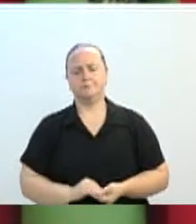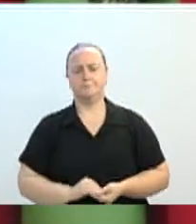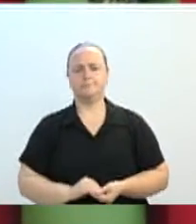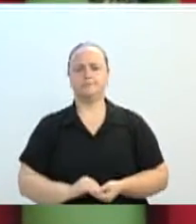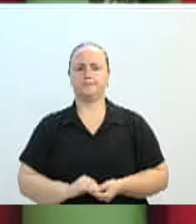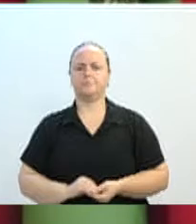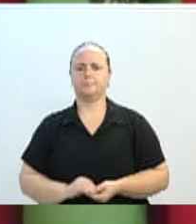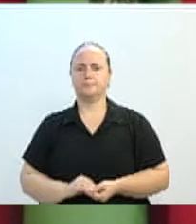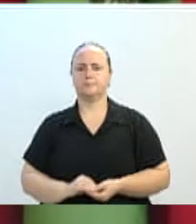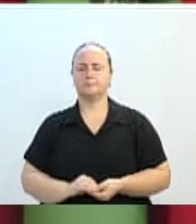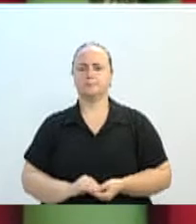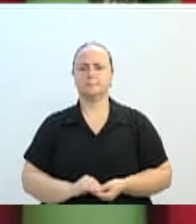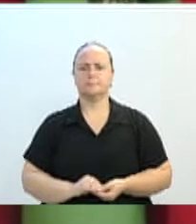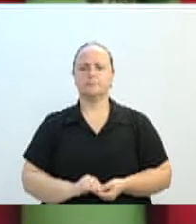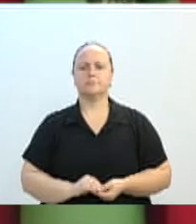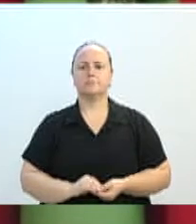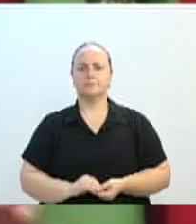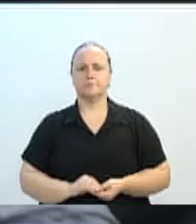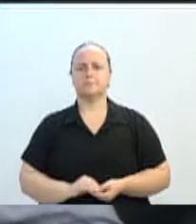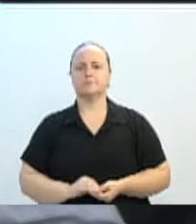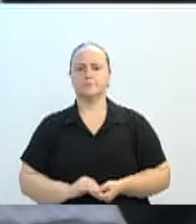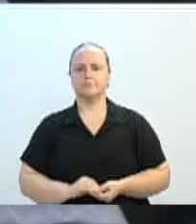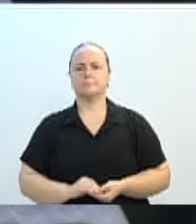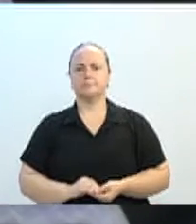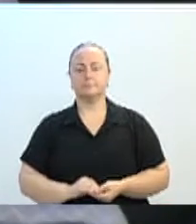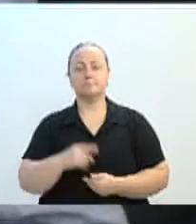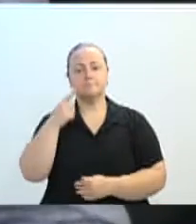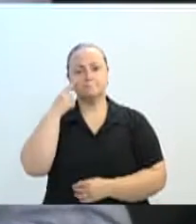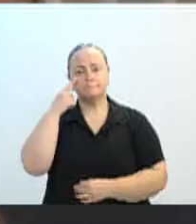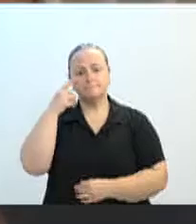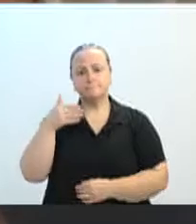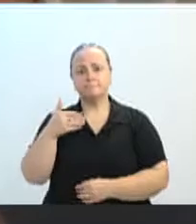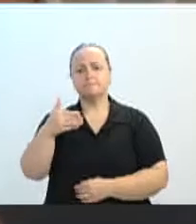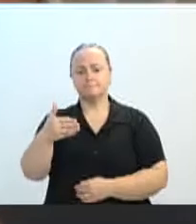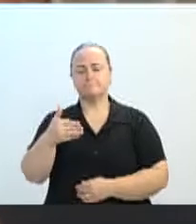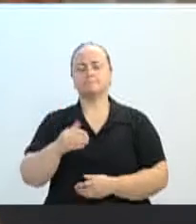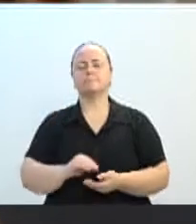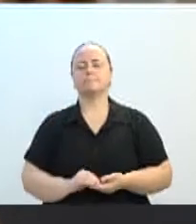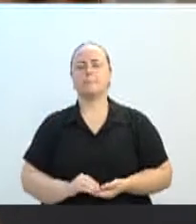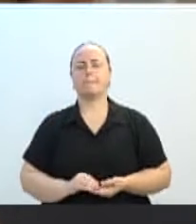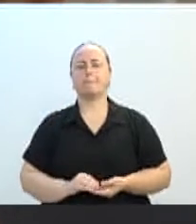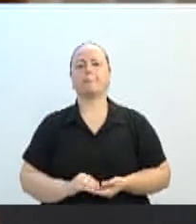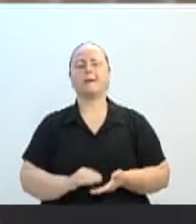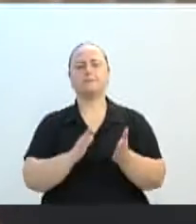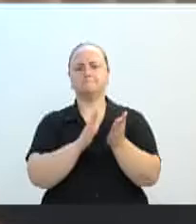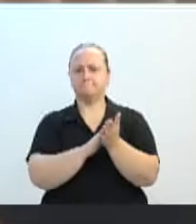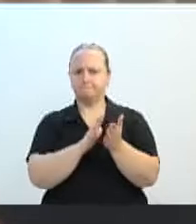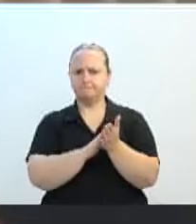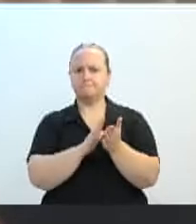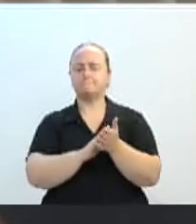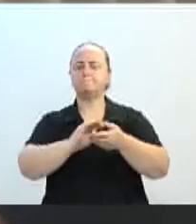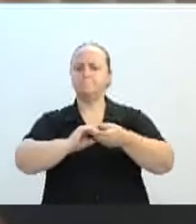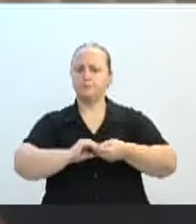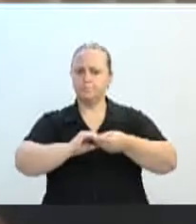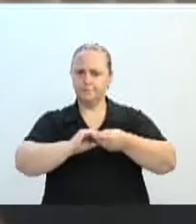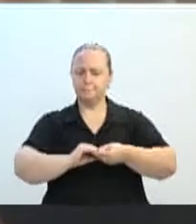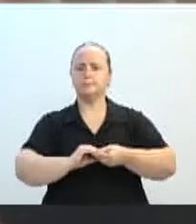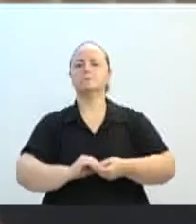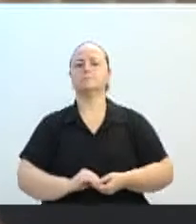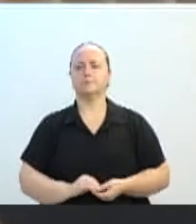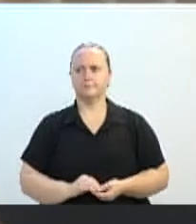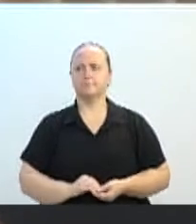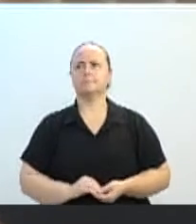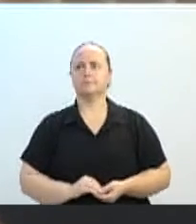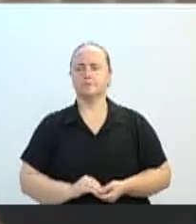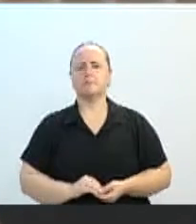E aí a consolidação do orador Vereador Iran Pereira filha do Bruno quer complementar pelo policiamento a principais que subscreveu o requerimento